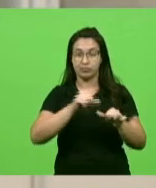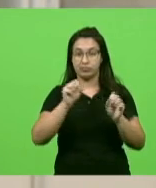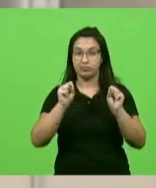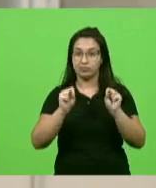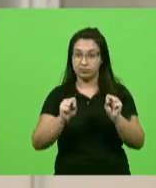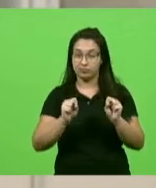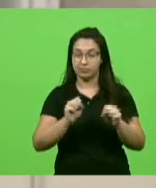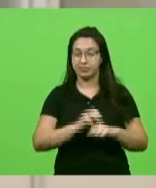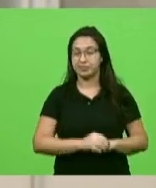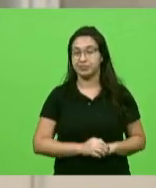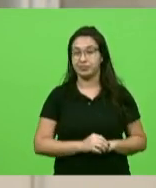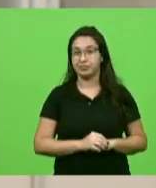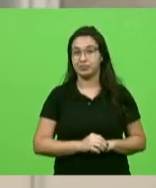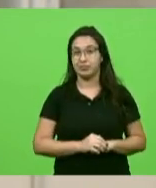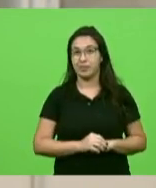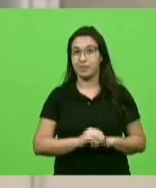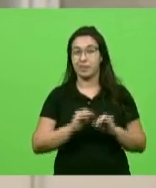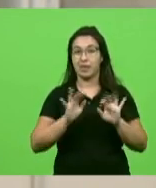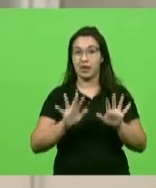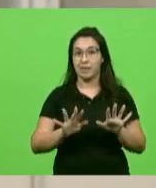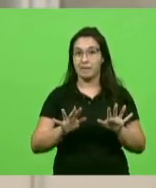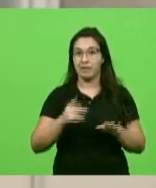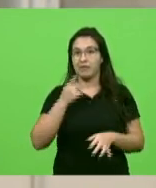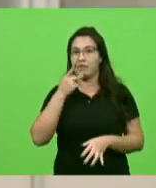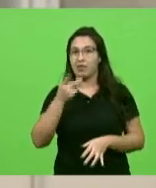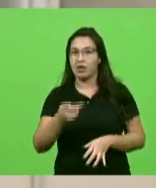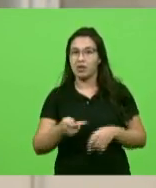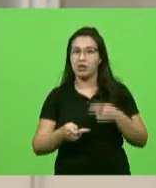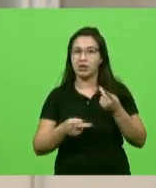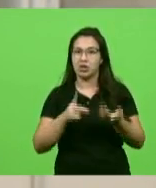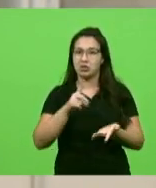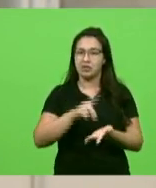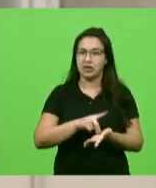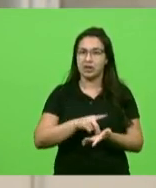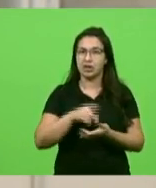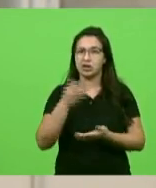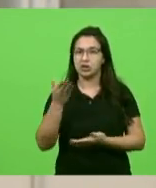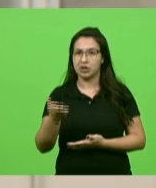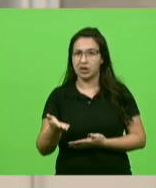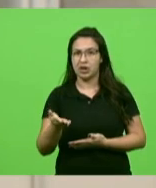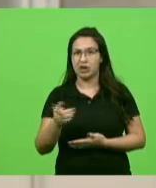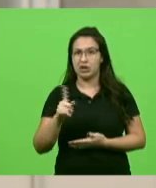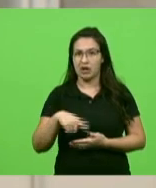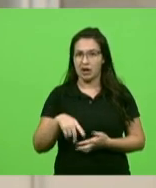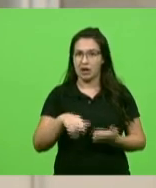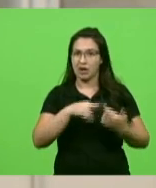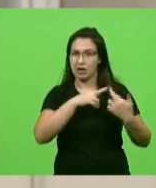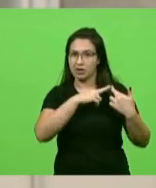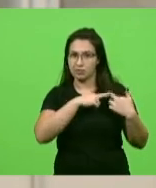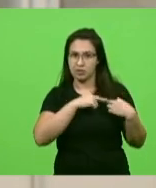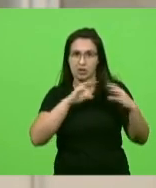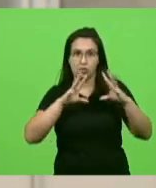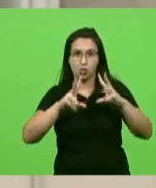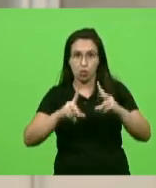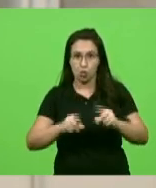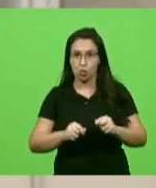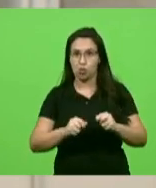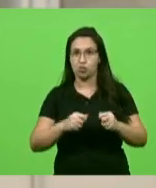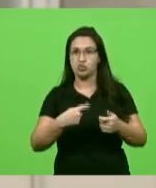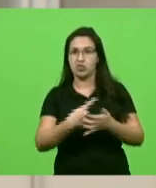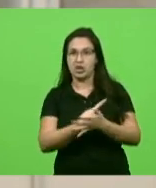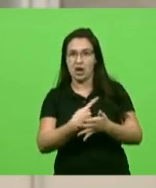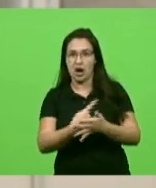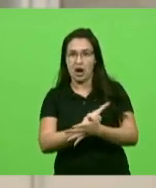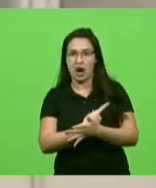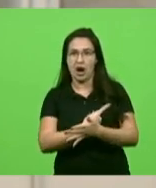não se está afirmando que o chefe do poder usar Estadual é responsável por todos os atos ilícitos